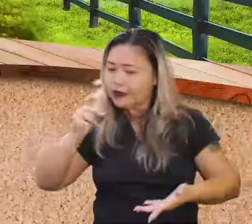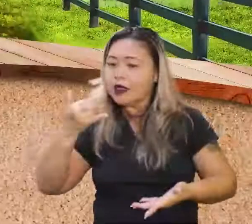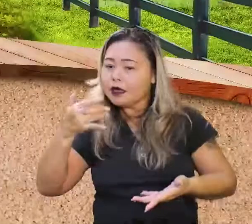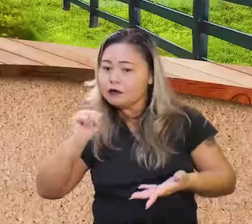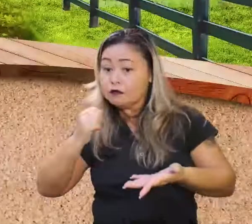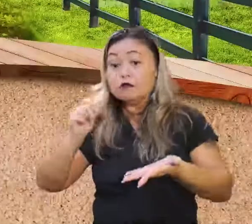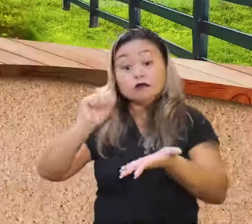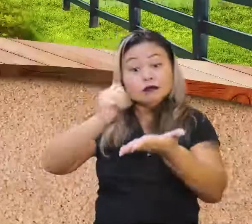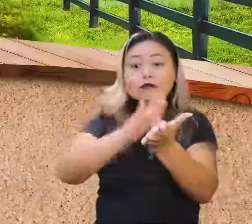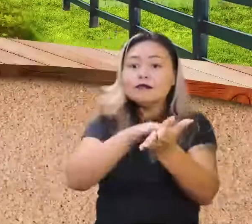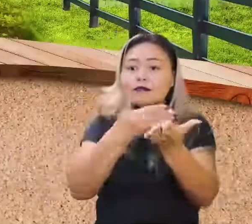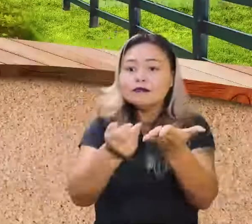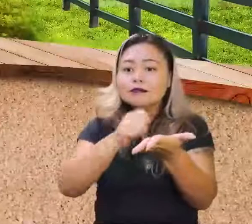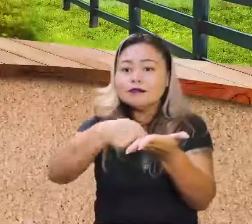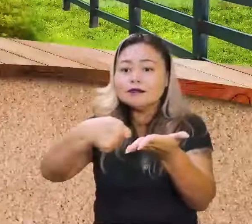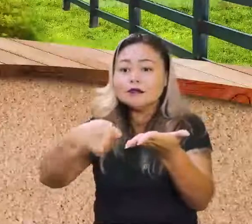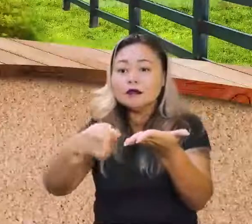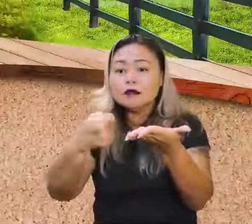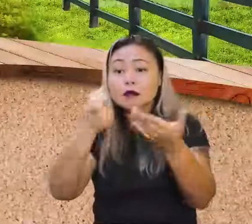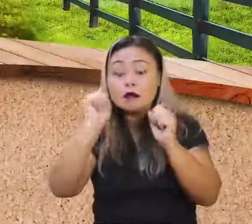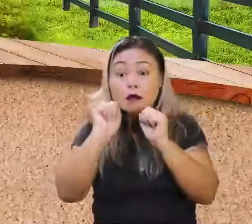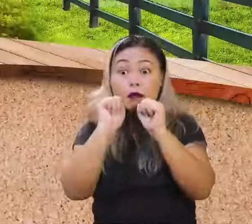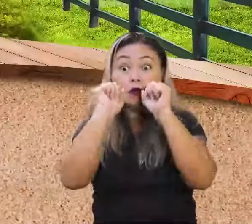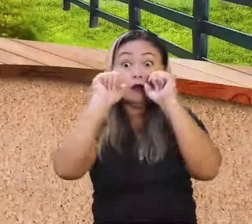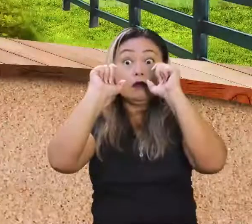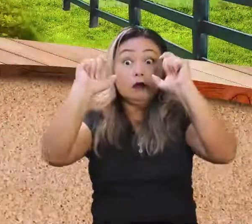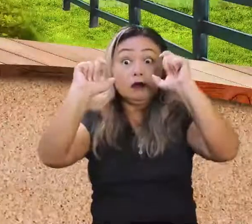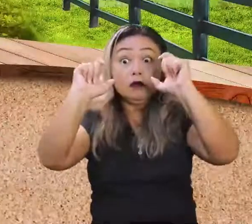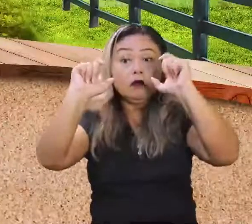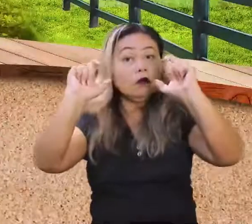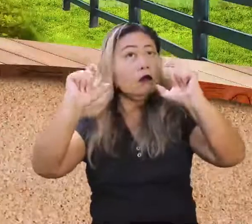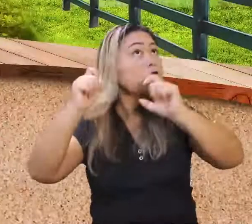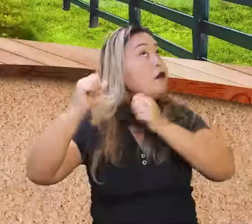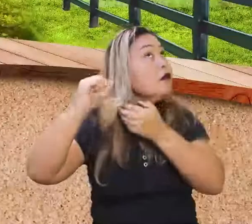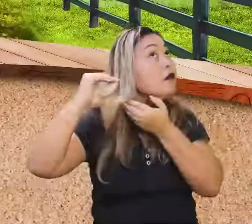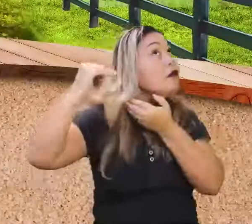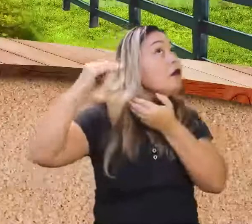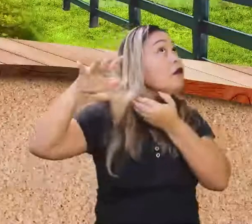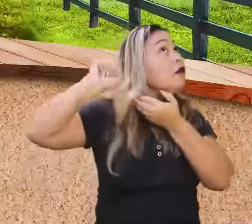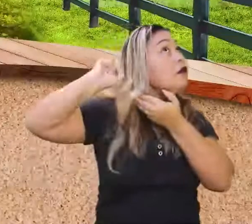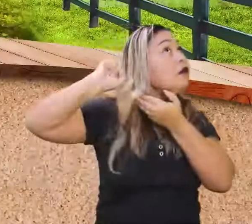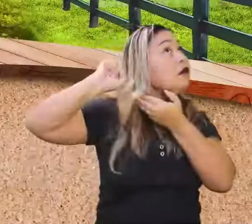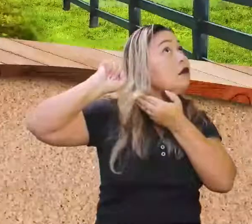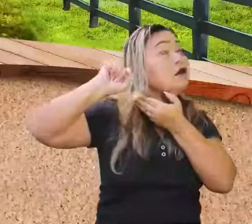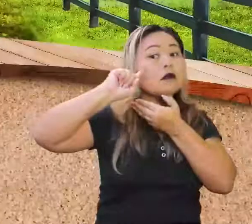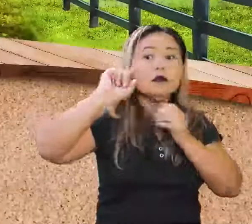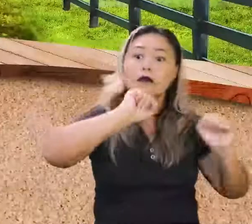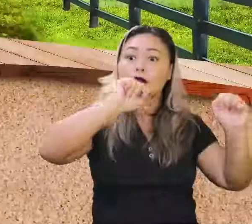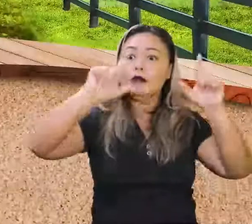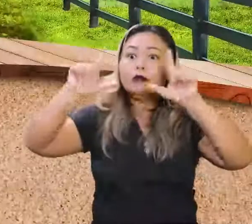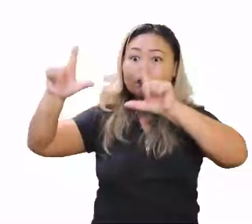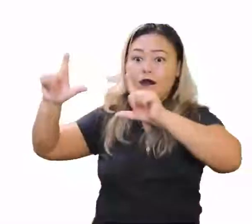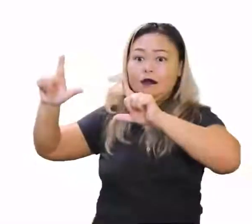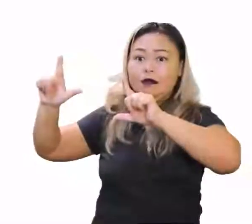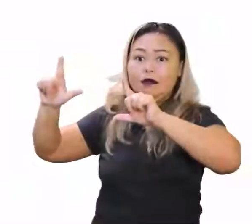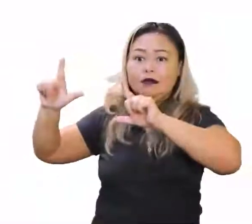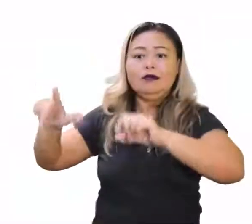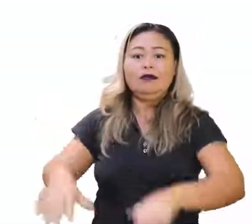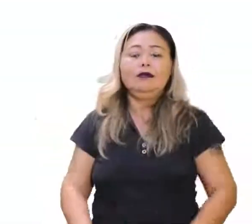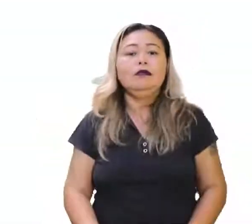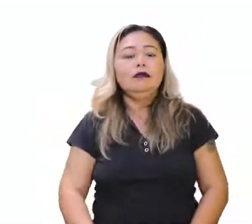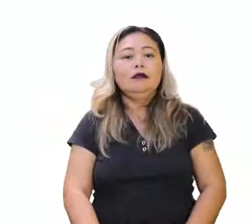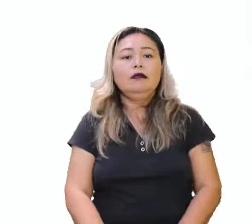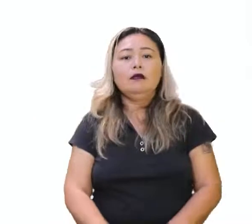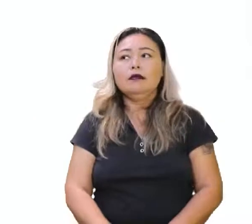seus cadernos, olhos atentos, ouvidos abertos e olhem para o slide.